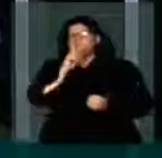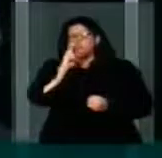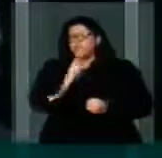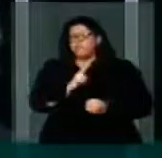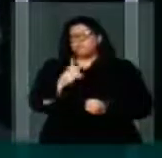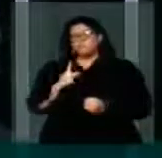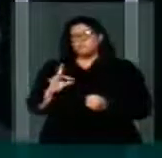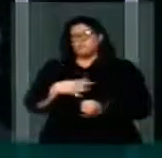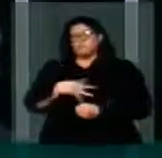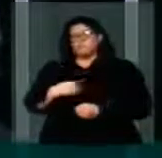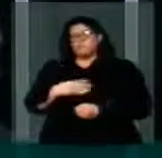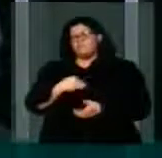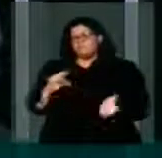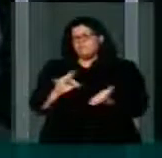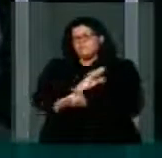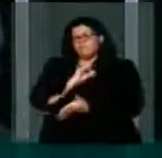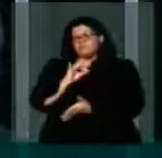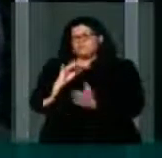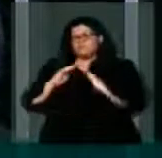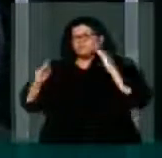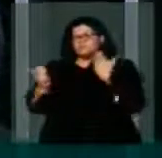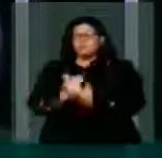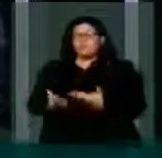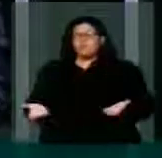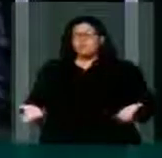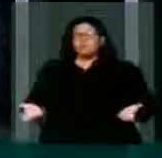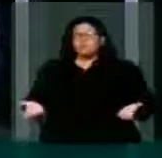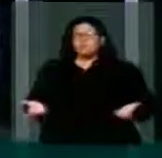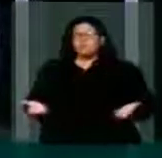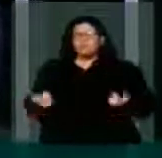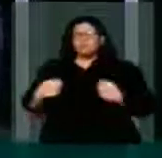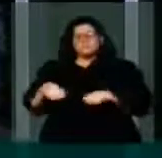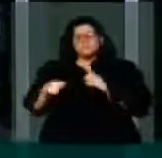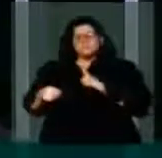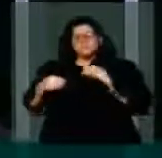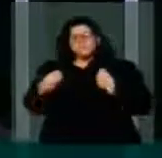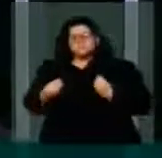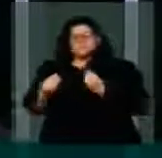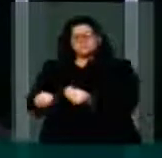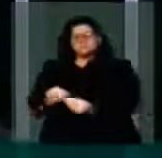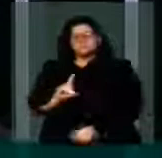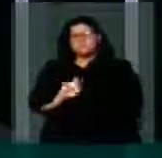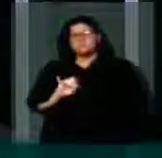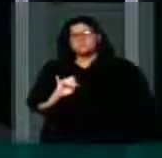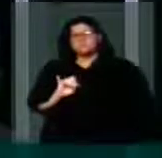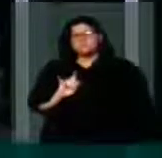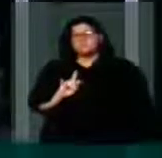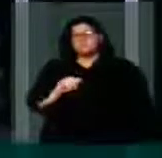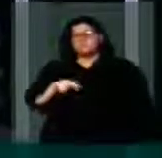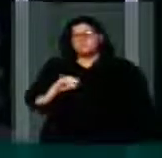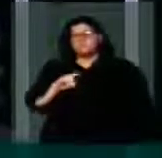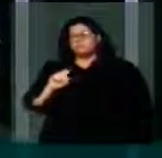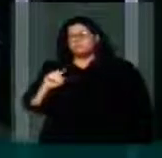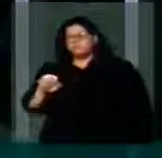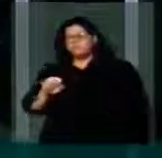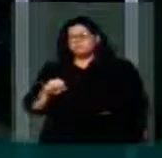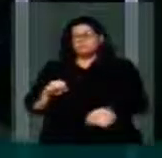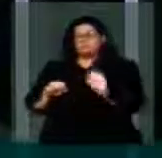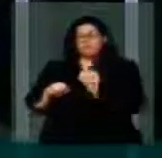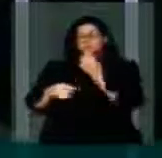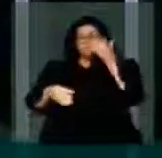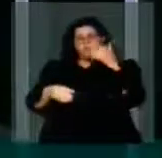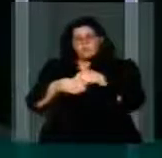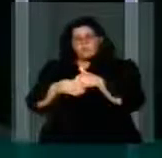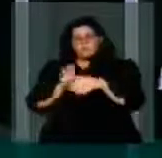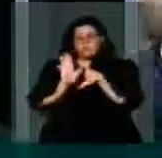sendo matriculado numa escola. Precisamos voltar a dar essa dignidade para o nosso povo. E através do nosso voto, através das